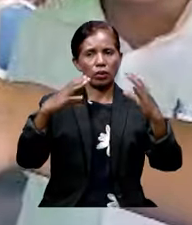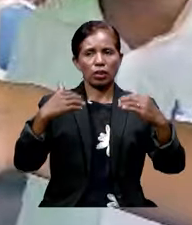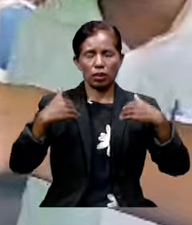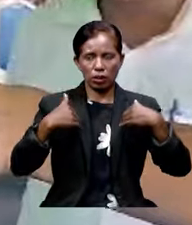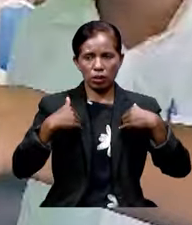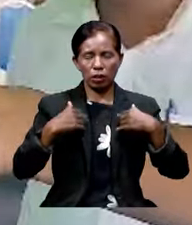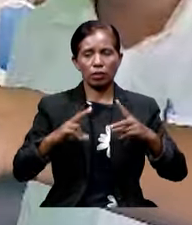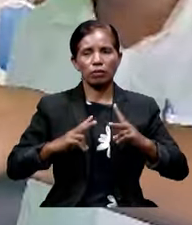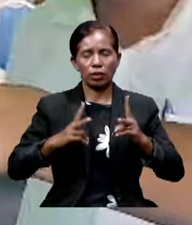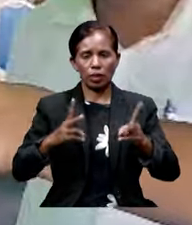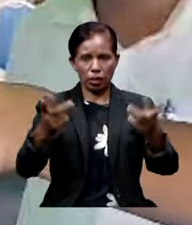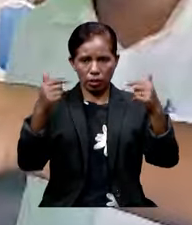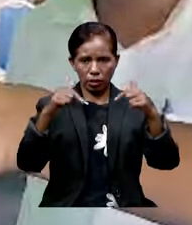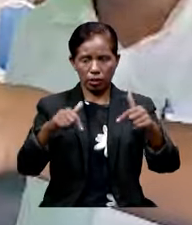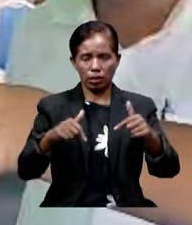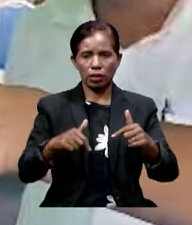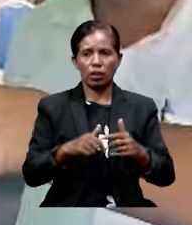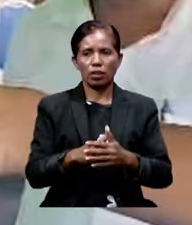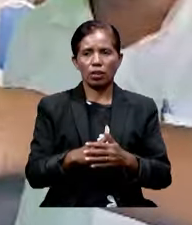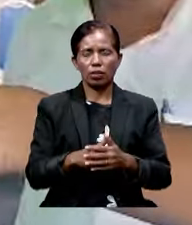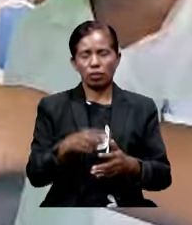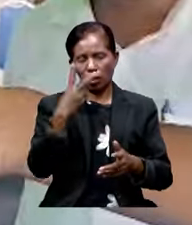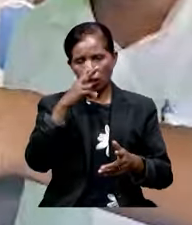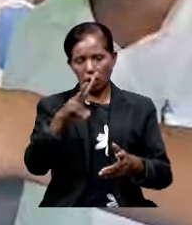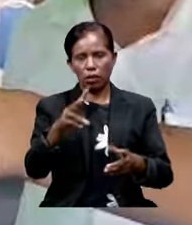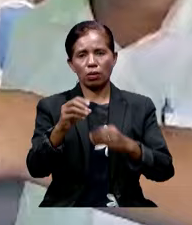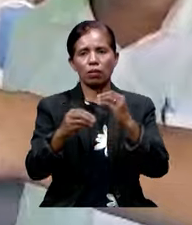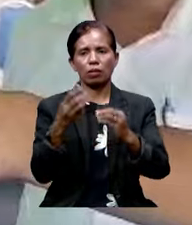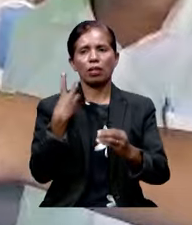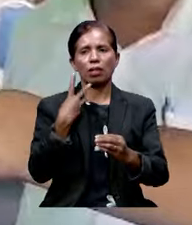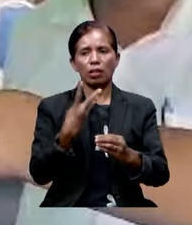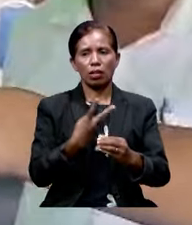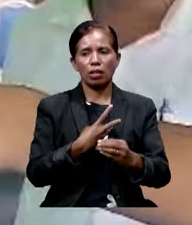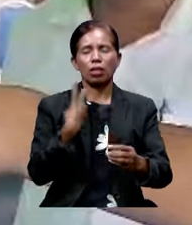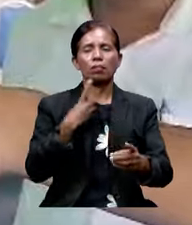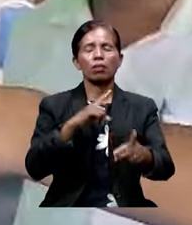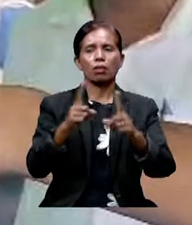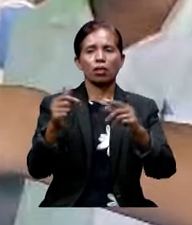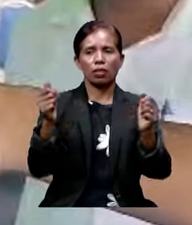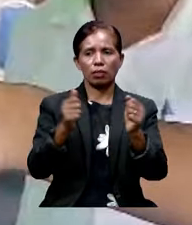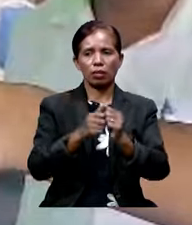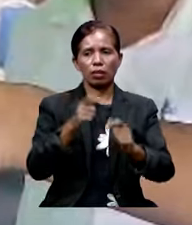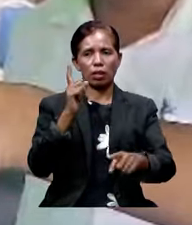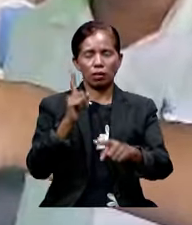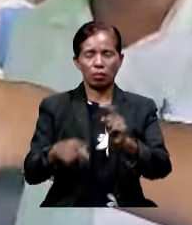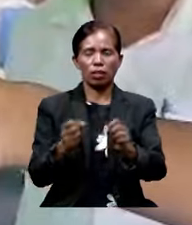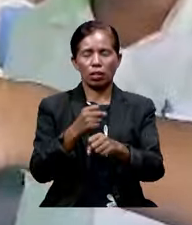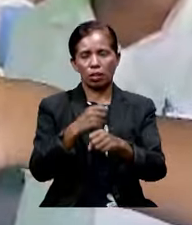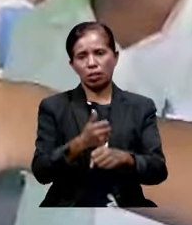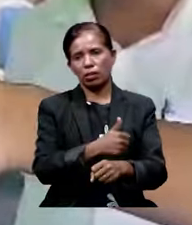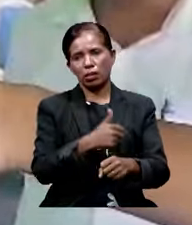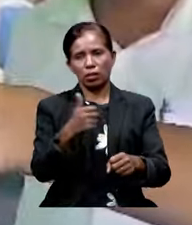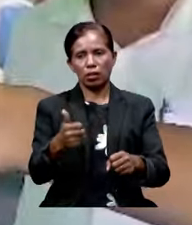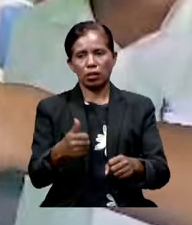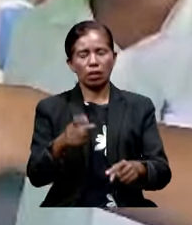mai. Ei, aproxima ame e ame qual é a bamalo. La bele alto alusa e buat rumah kari, la